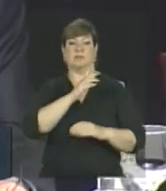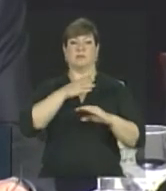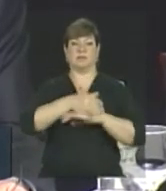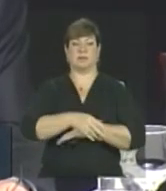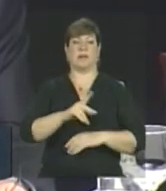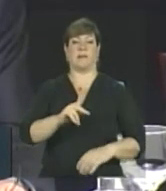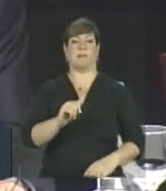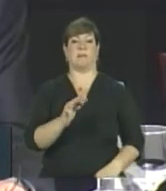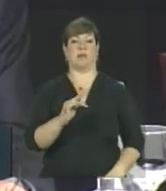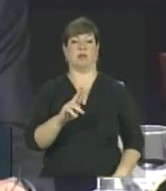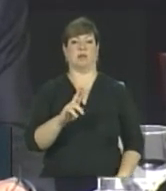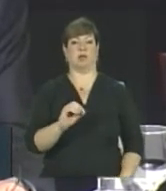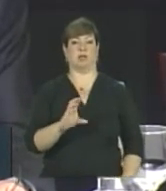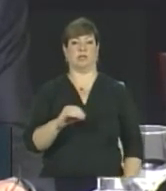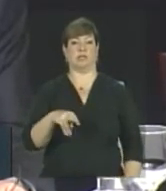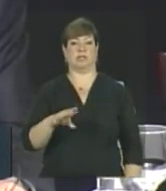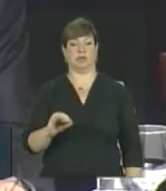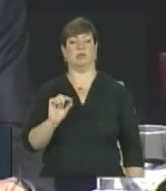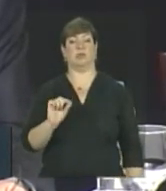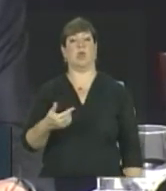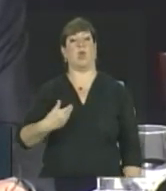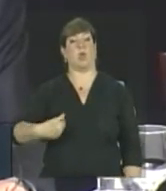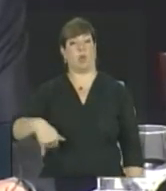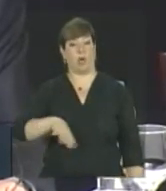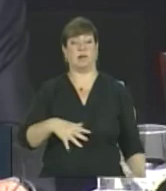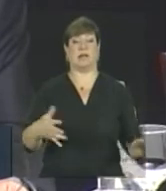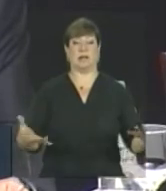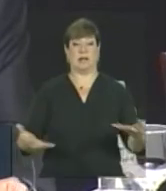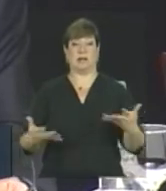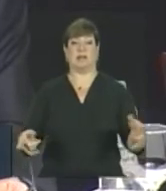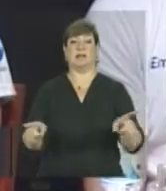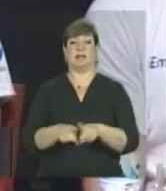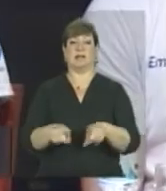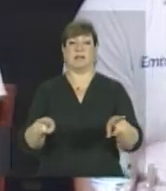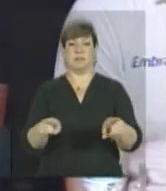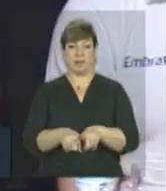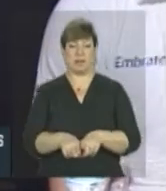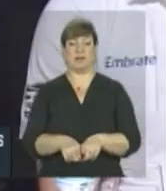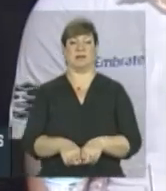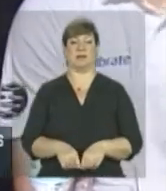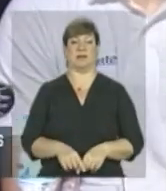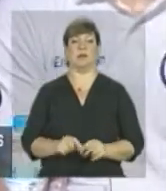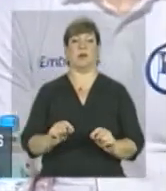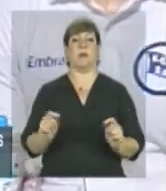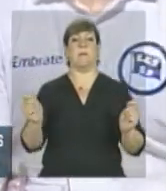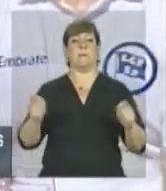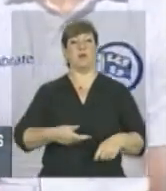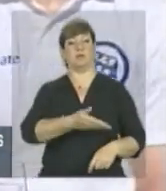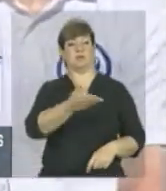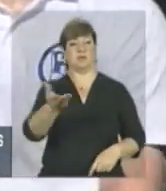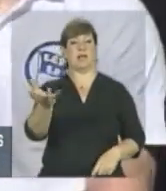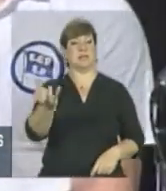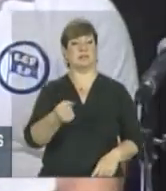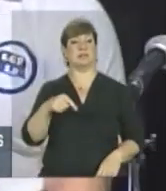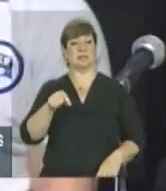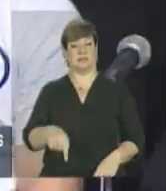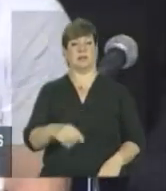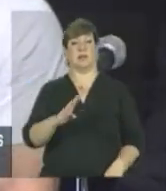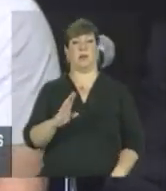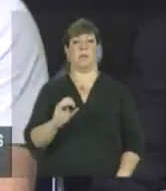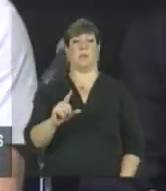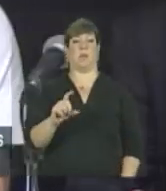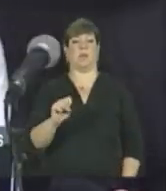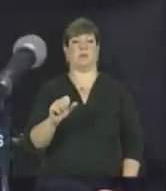a patrocínio, que nós queremos também que possam ser beneficiados pela